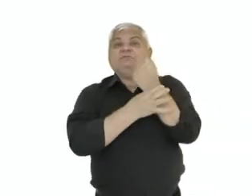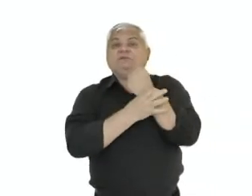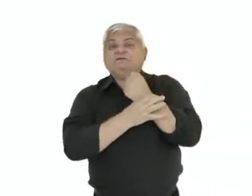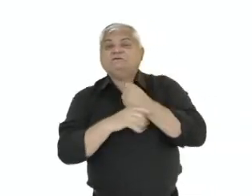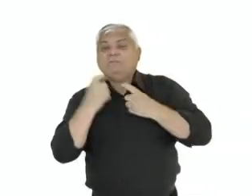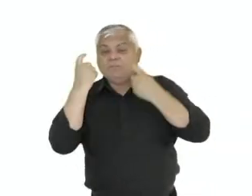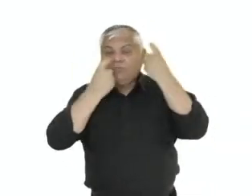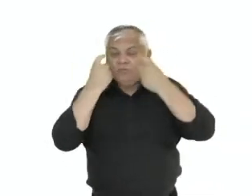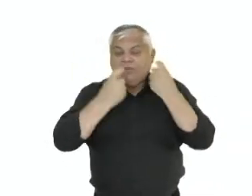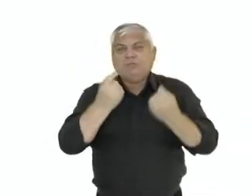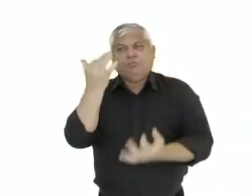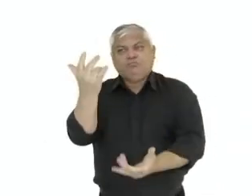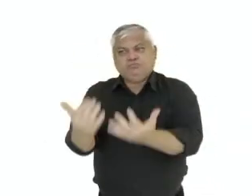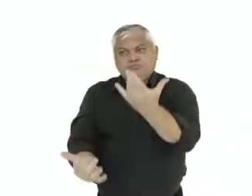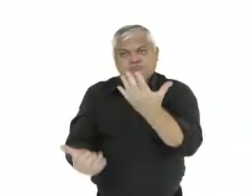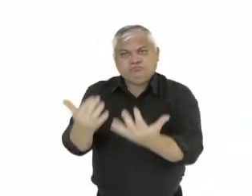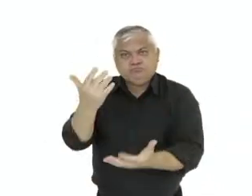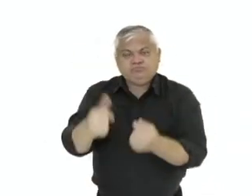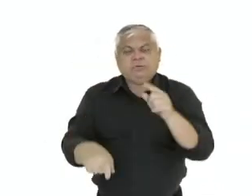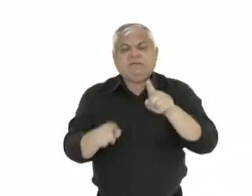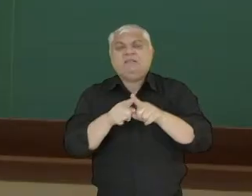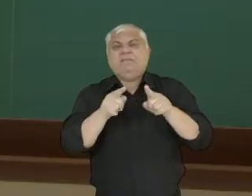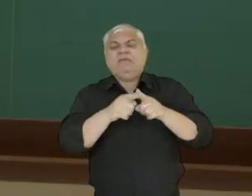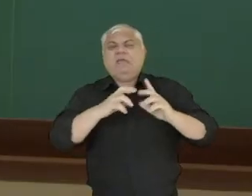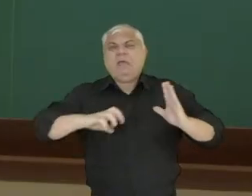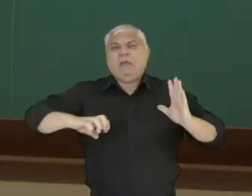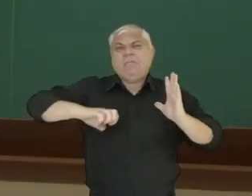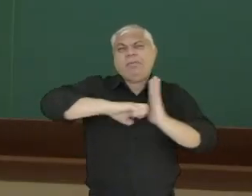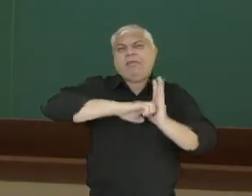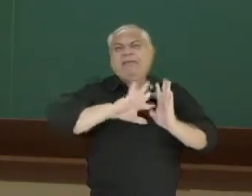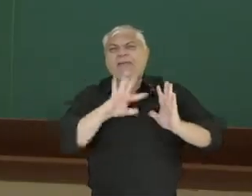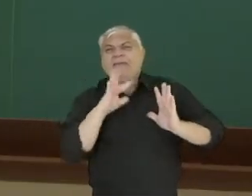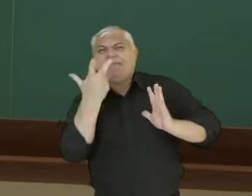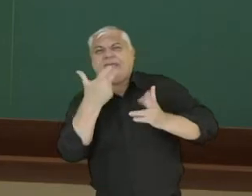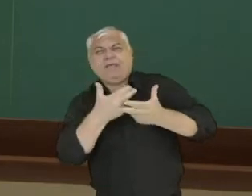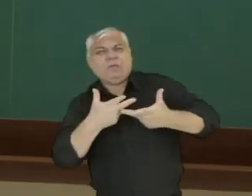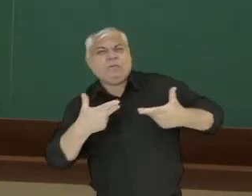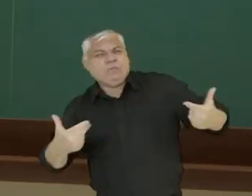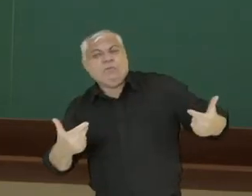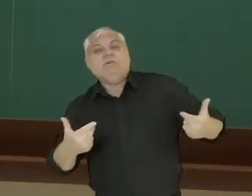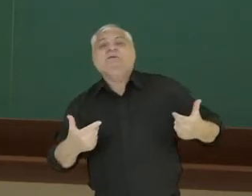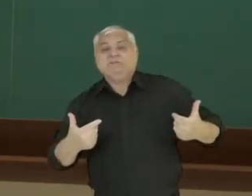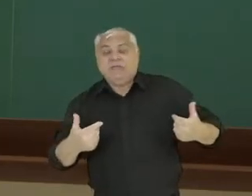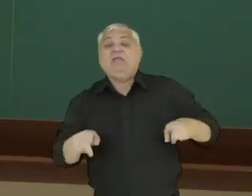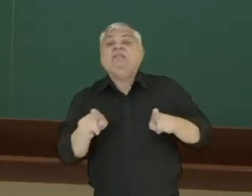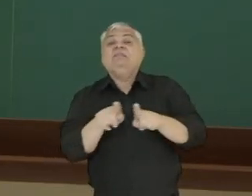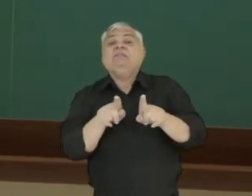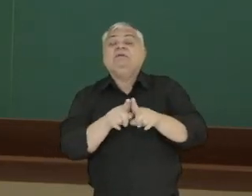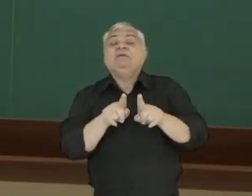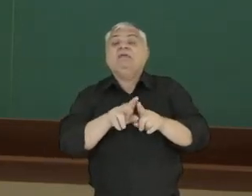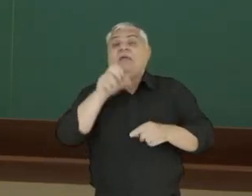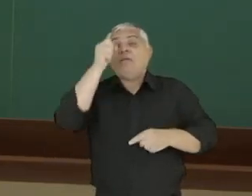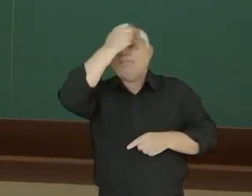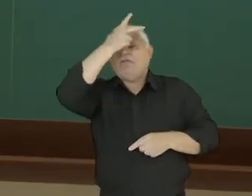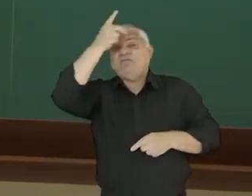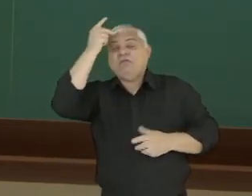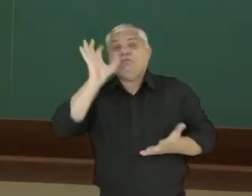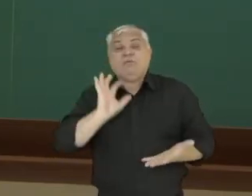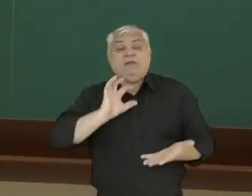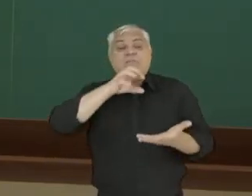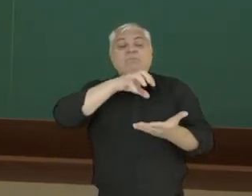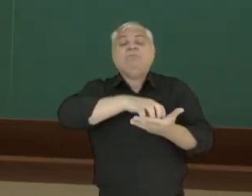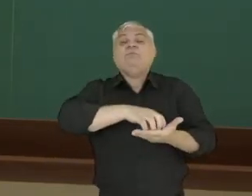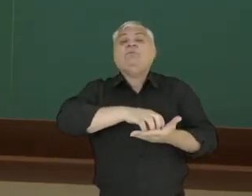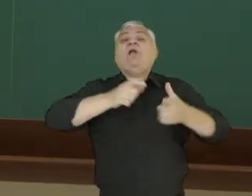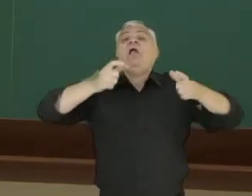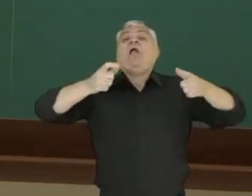incêndios, controle de acidentes e também para serviços ao cidadão, aonde a prefeitura, aonde o governo do estado,